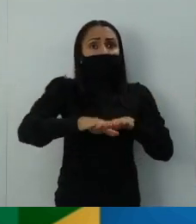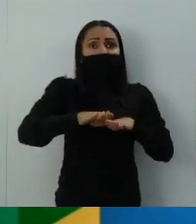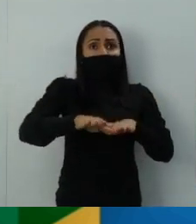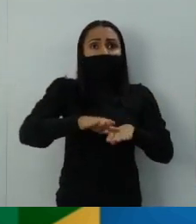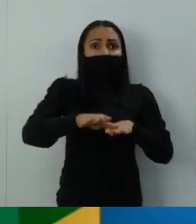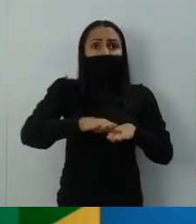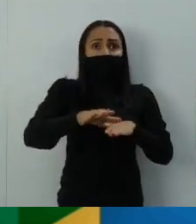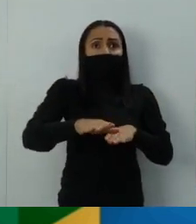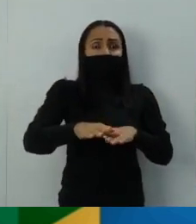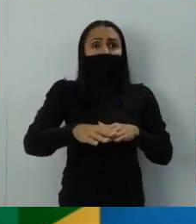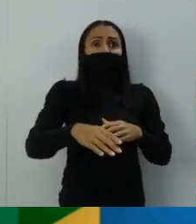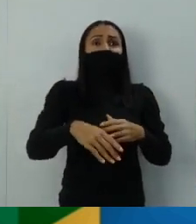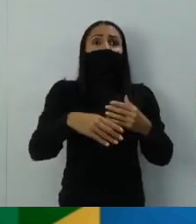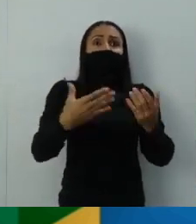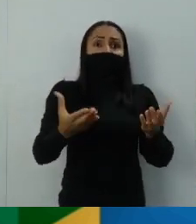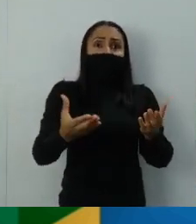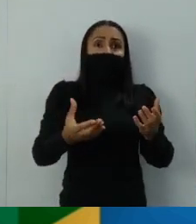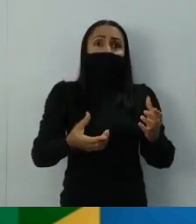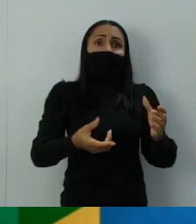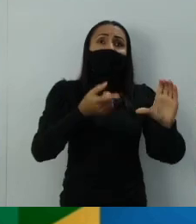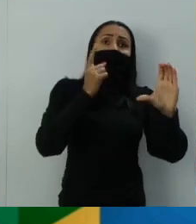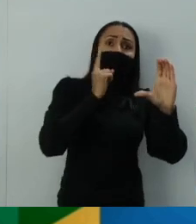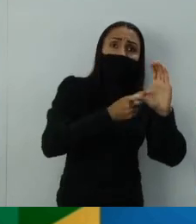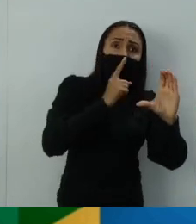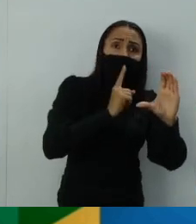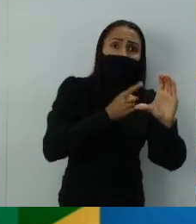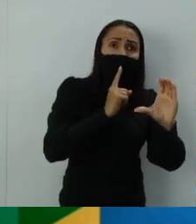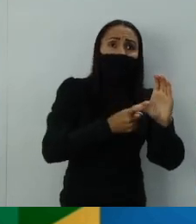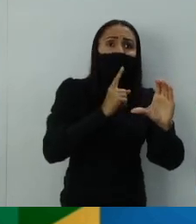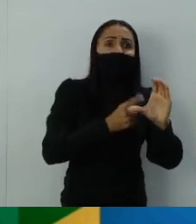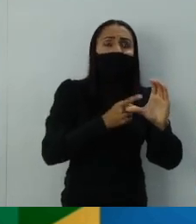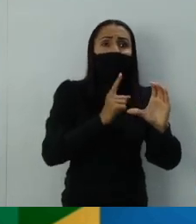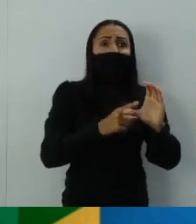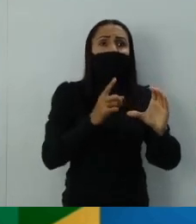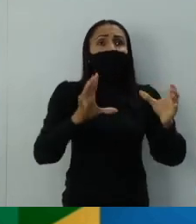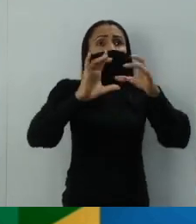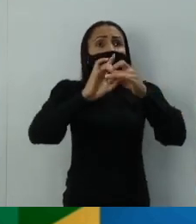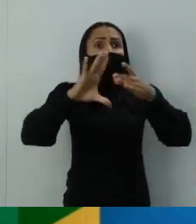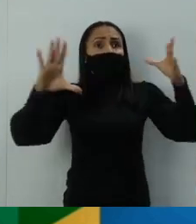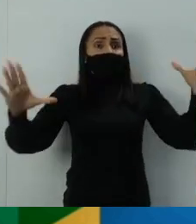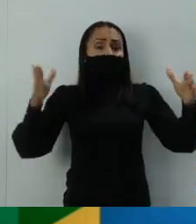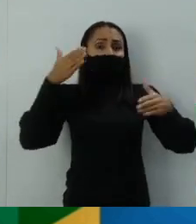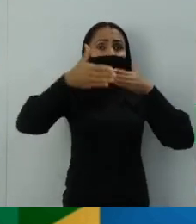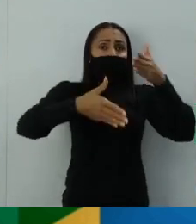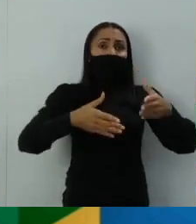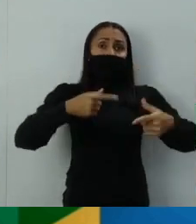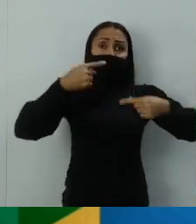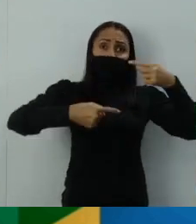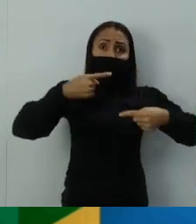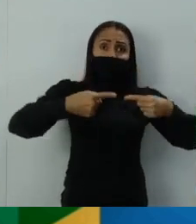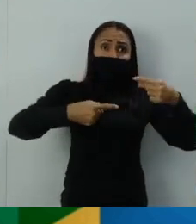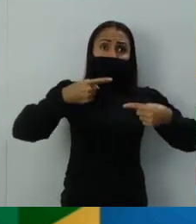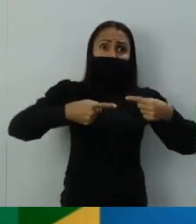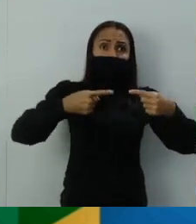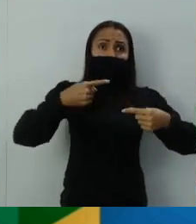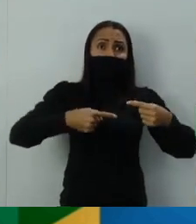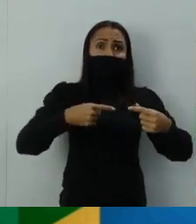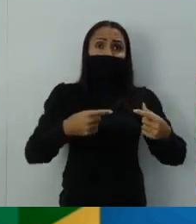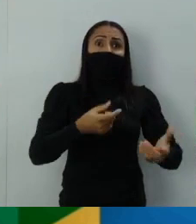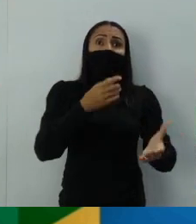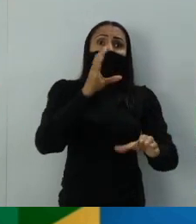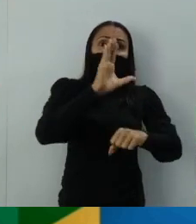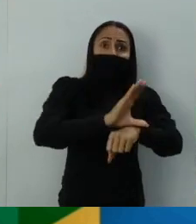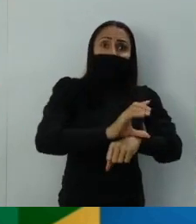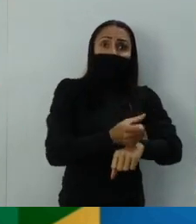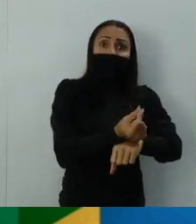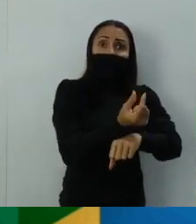igualdade social, ideologia democrática, a participação na vida política, ideologia capitalista visa o lucro e as